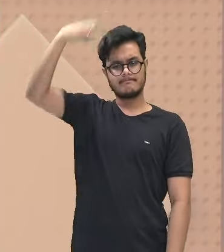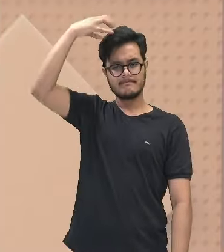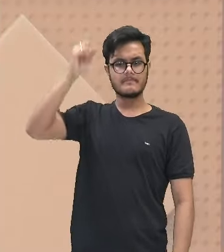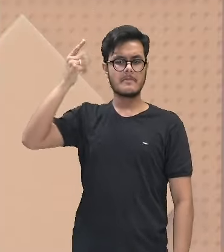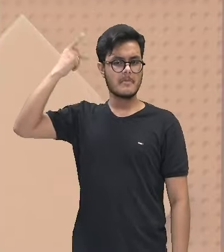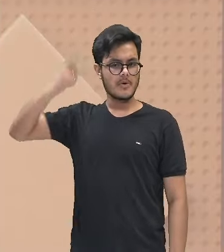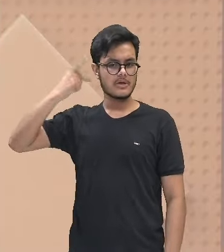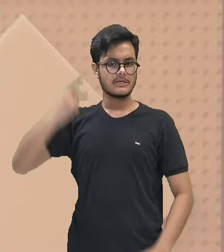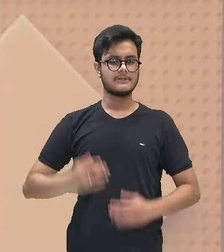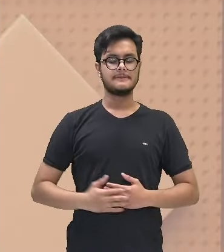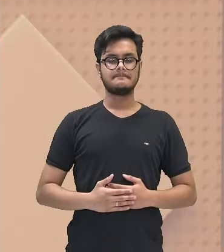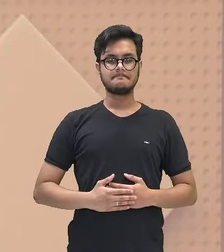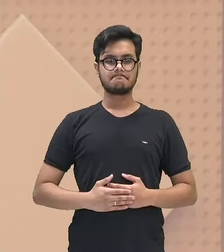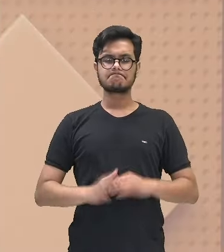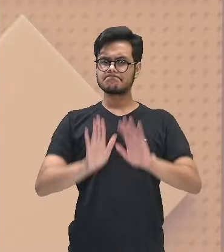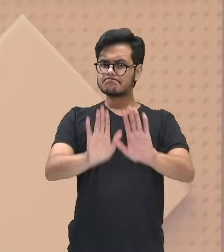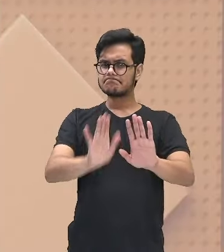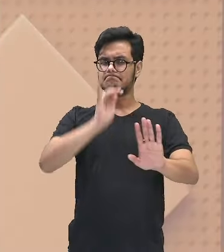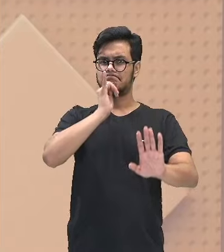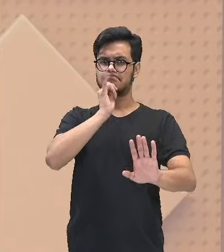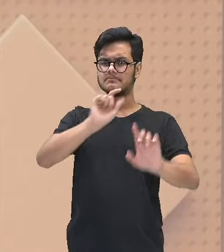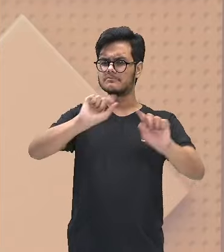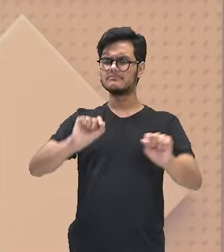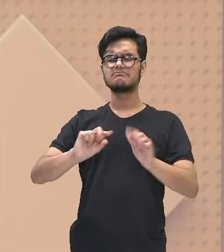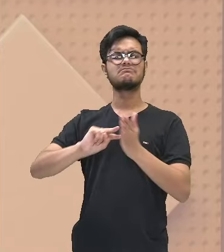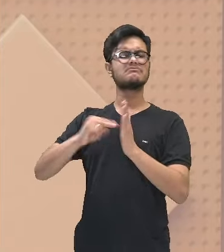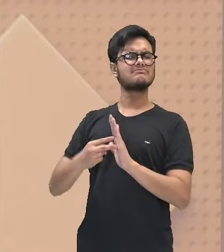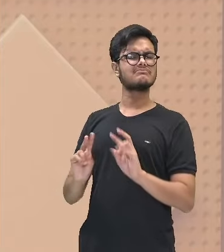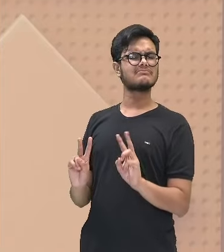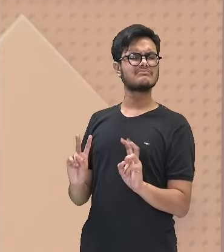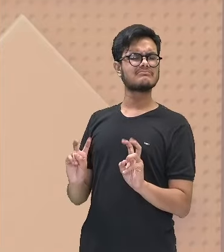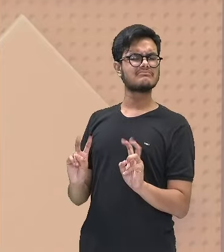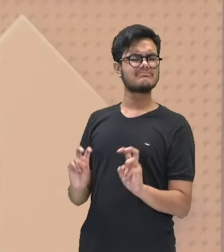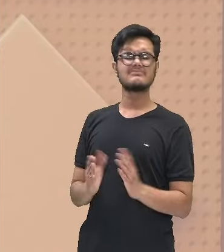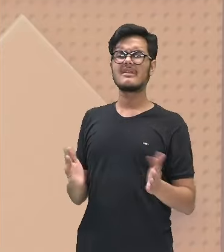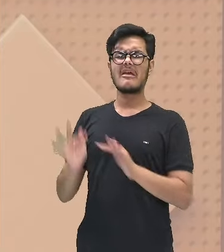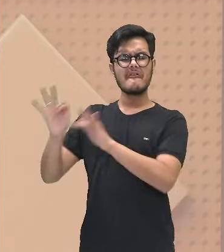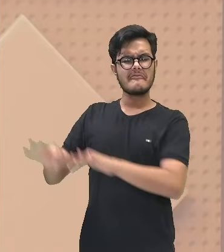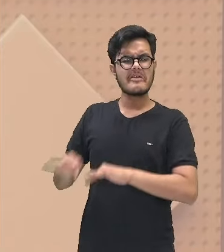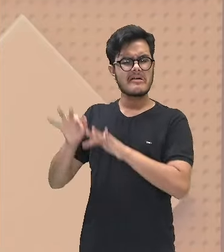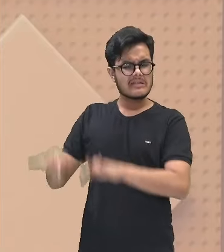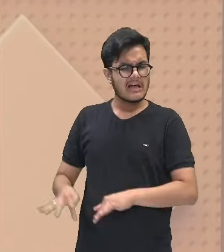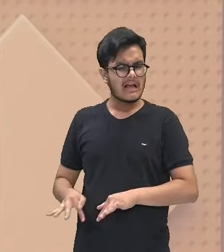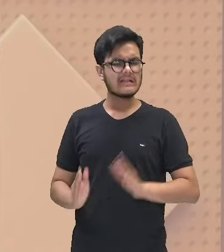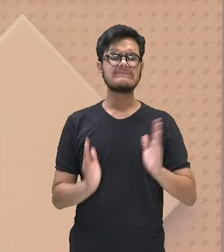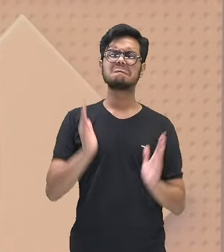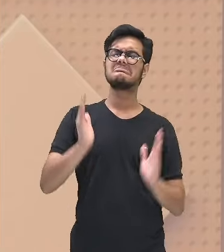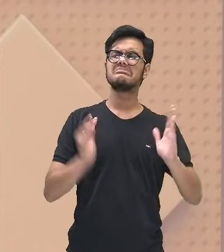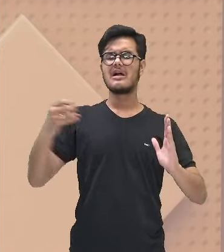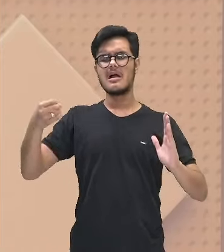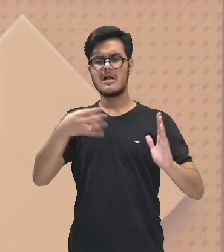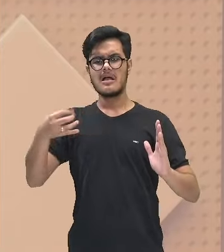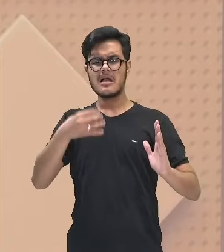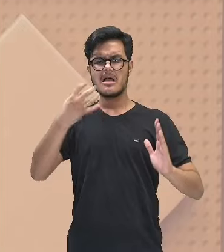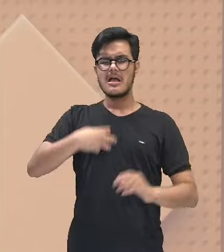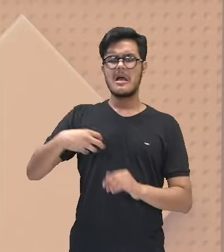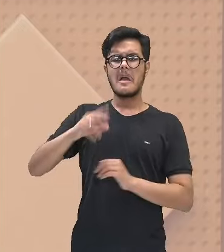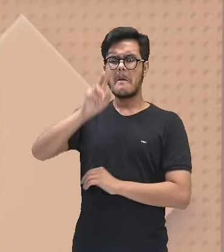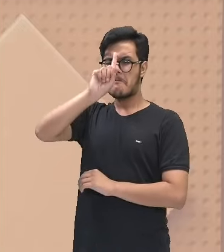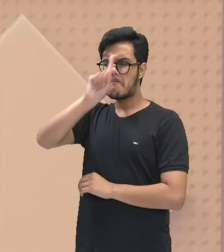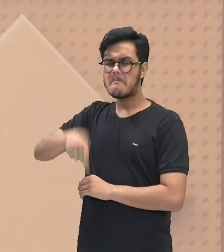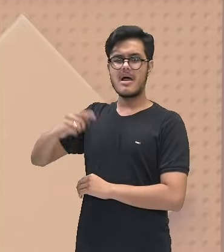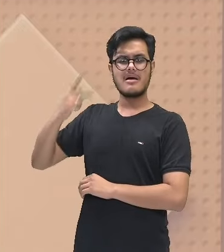professora, qual é aí a questão, a relação entre feudalismo e entre renascimento e a centralização do poder